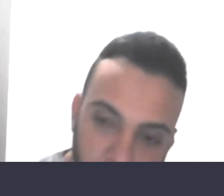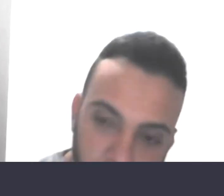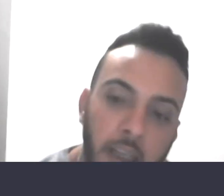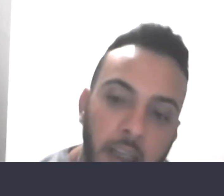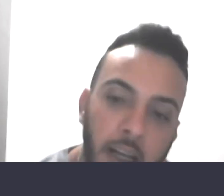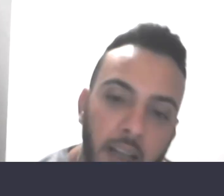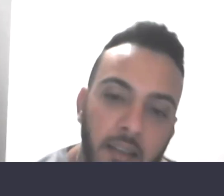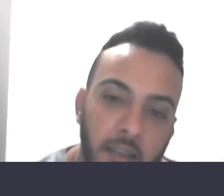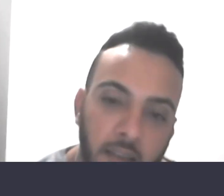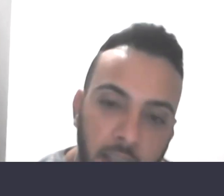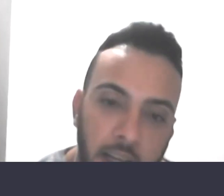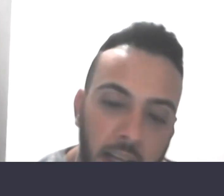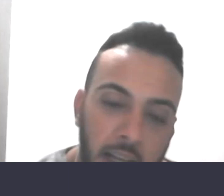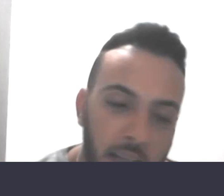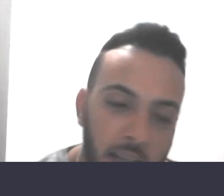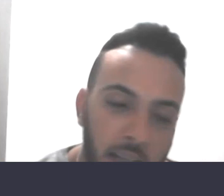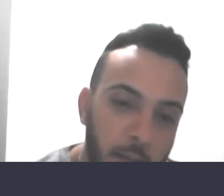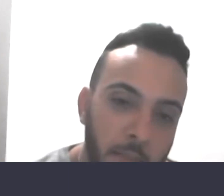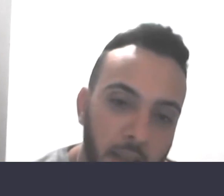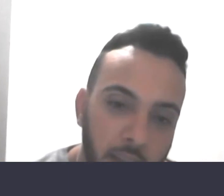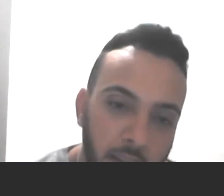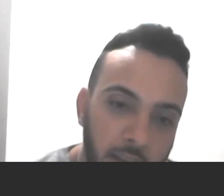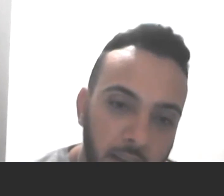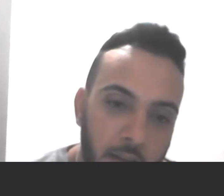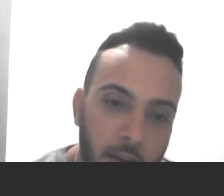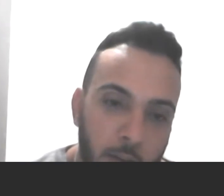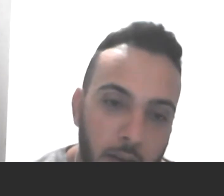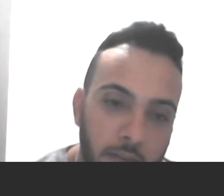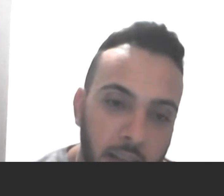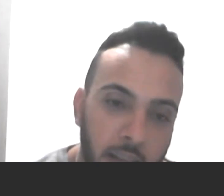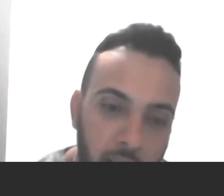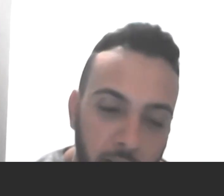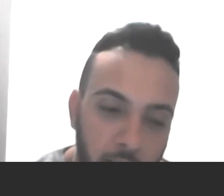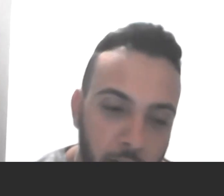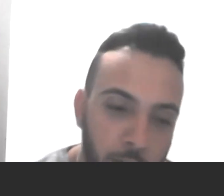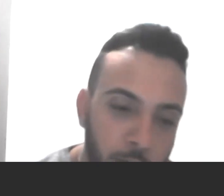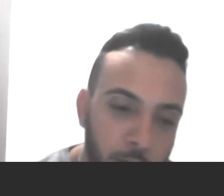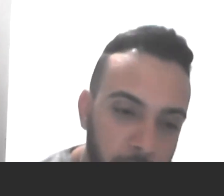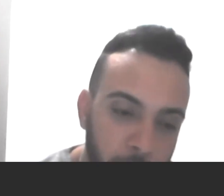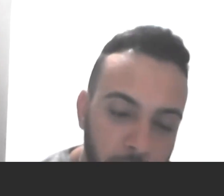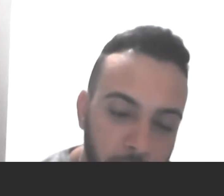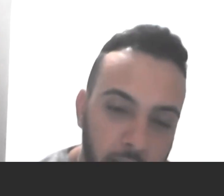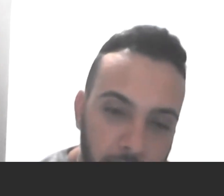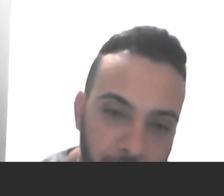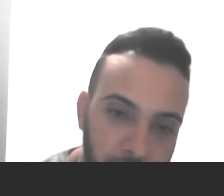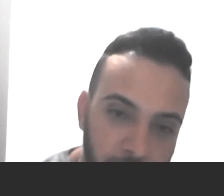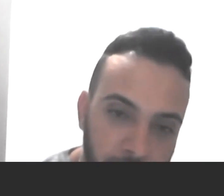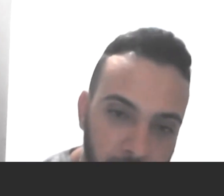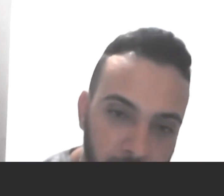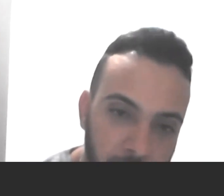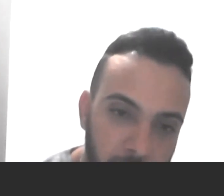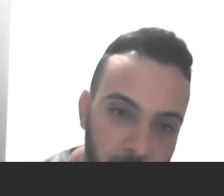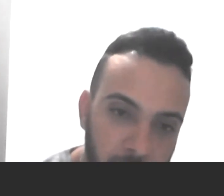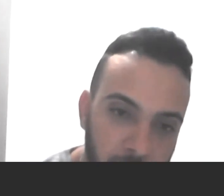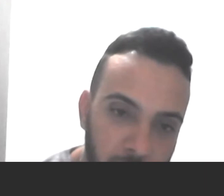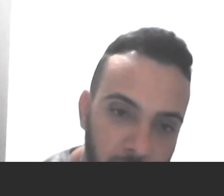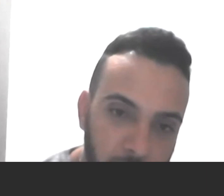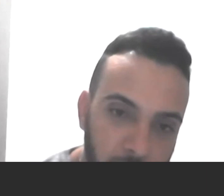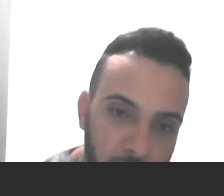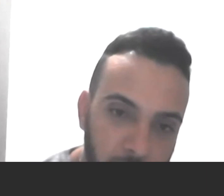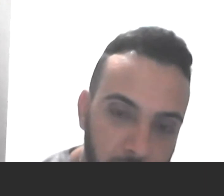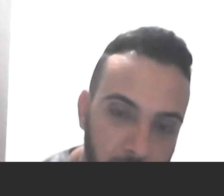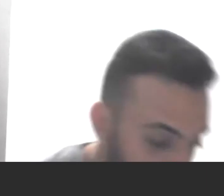Com certeza. Tem cara que não sabe nem qual a finalidade de um redutor, não sabe nem o que é. Exatamente. Não sabe